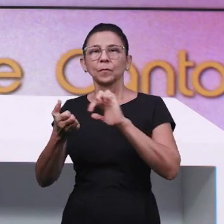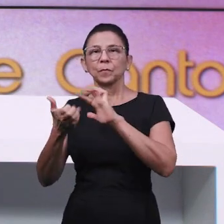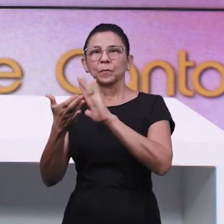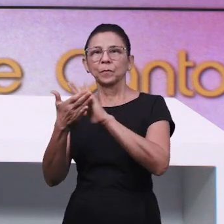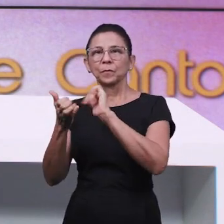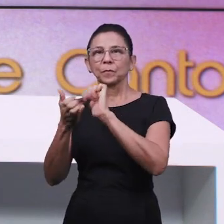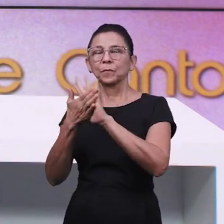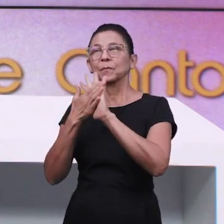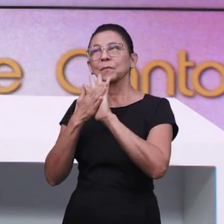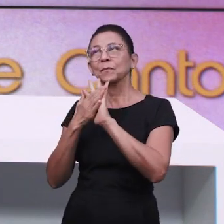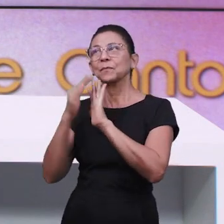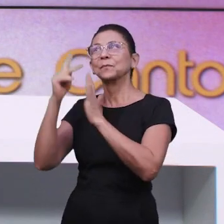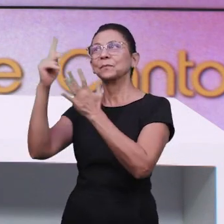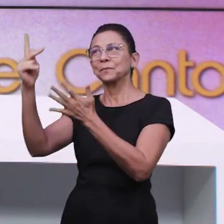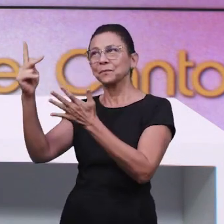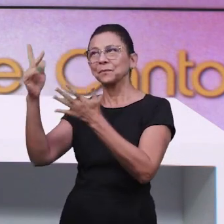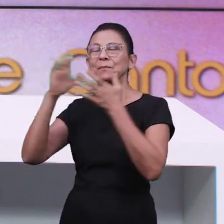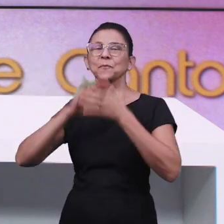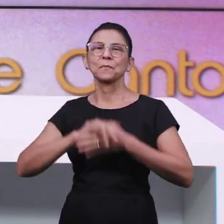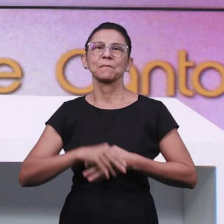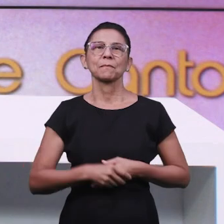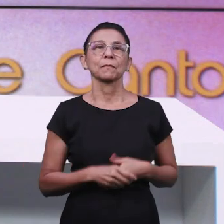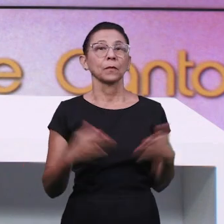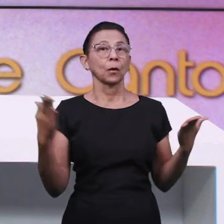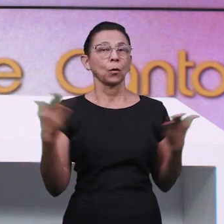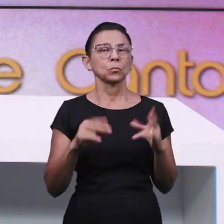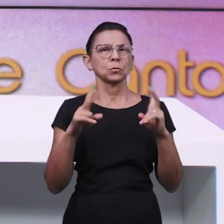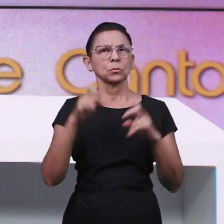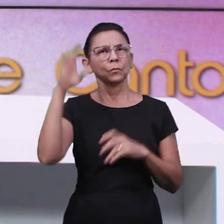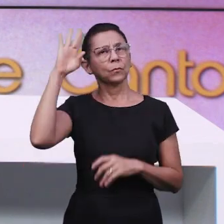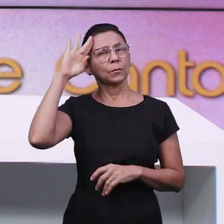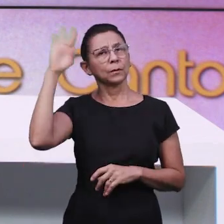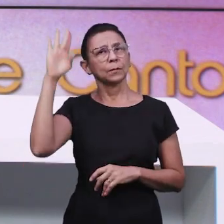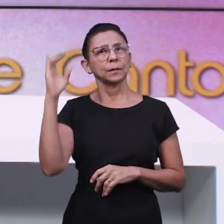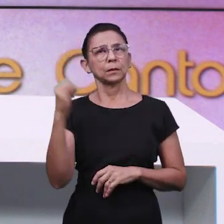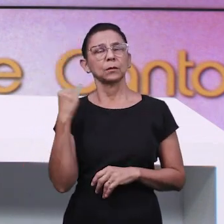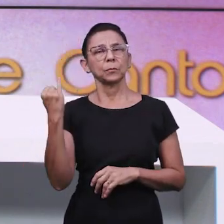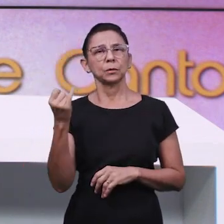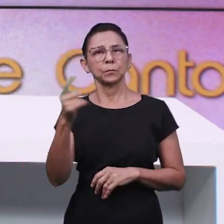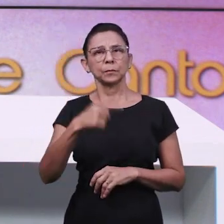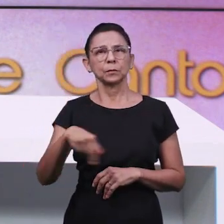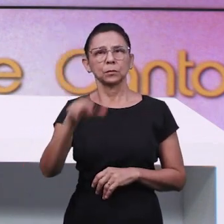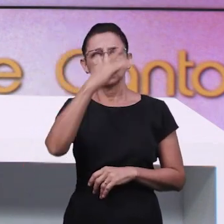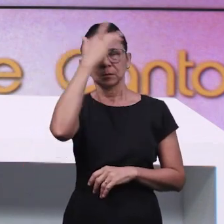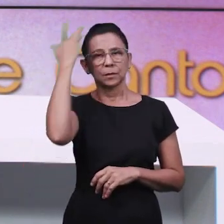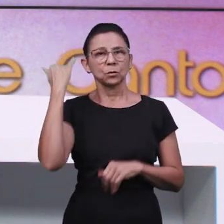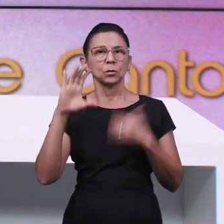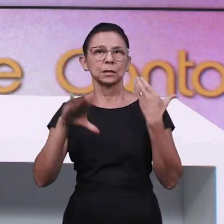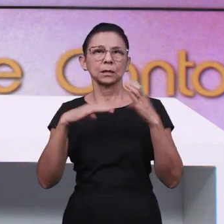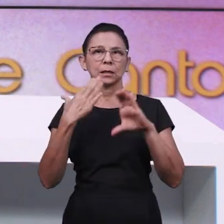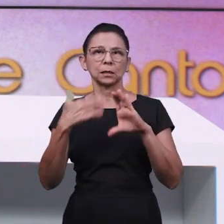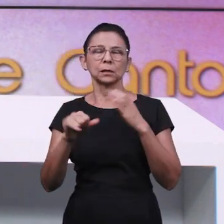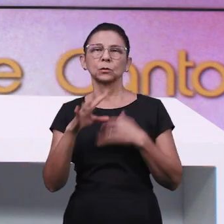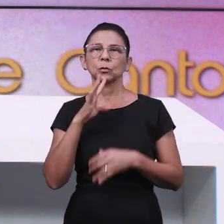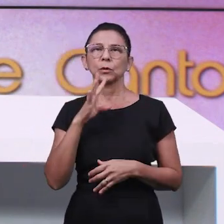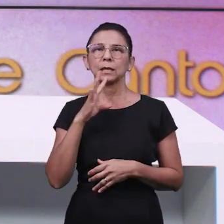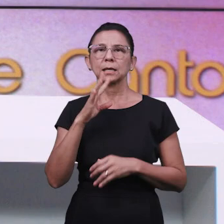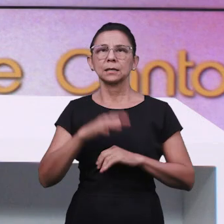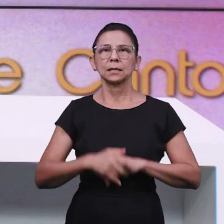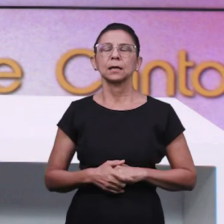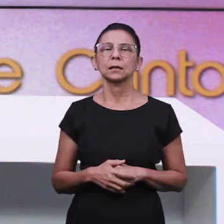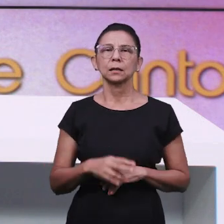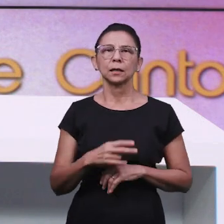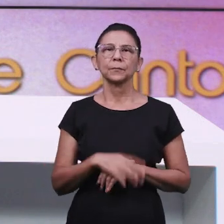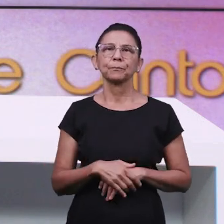falar sobre um assunto muito importante, fundamental para todo cantor conhecer, que é a produção do nosso